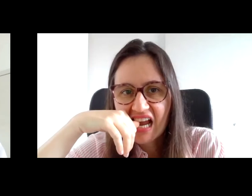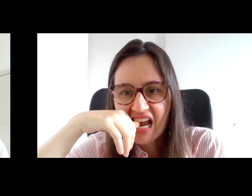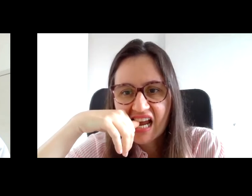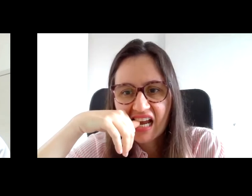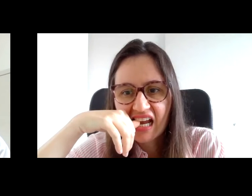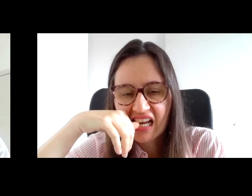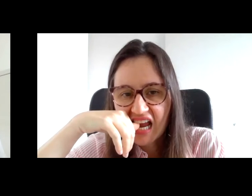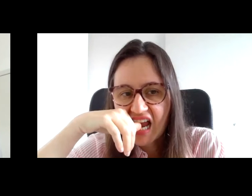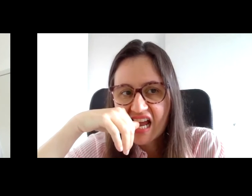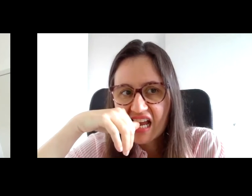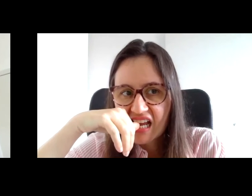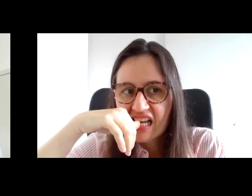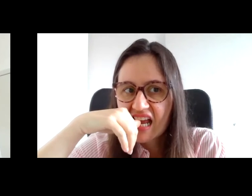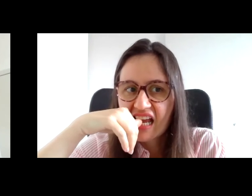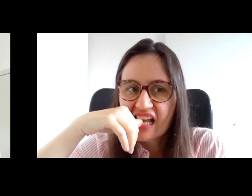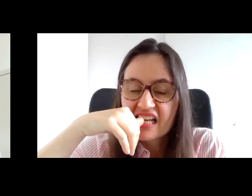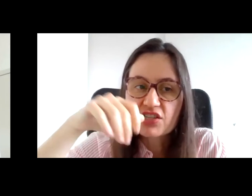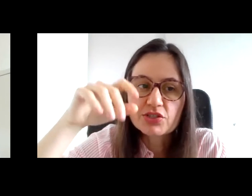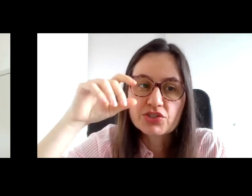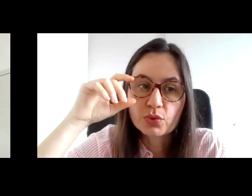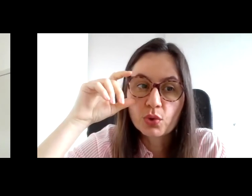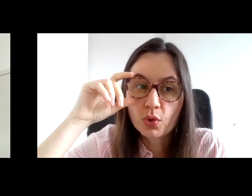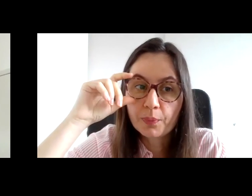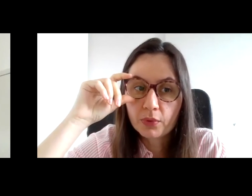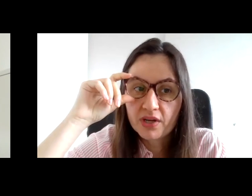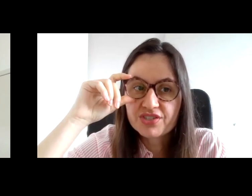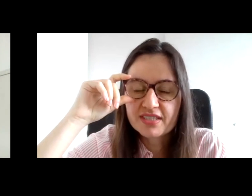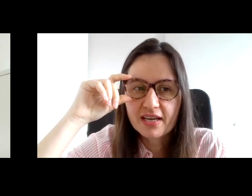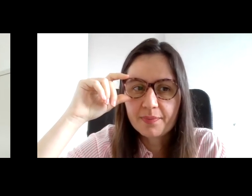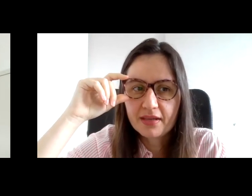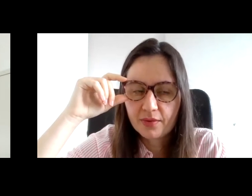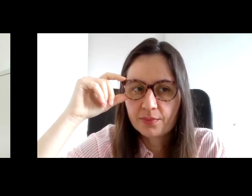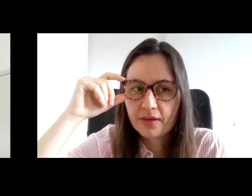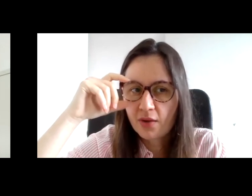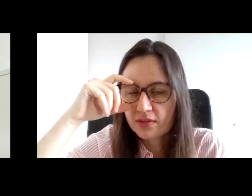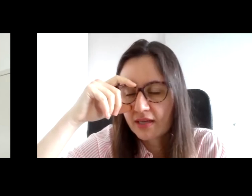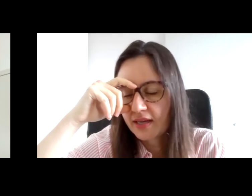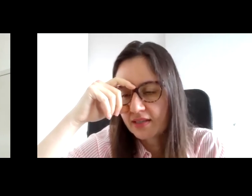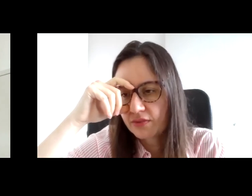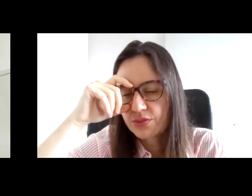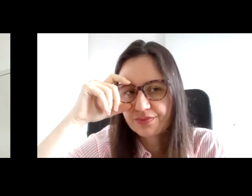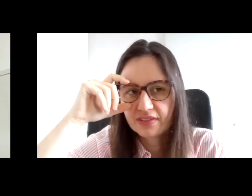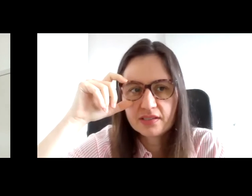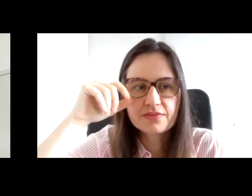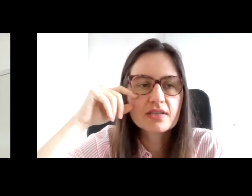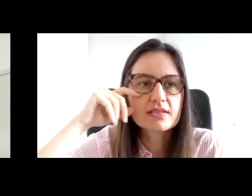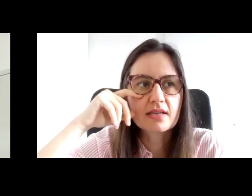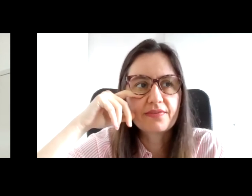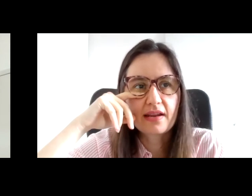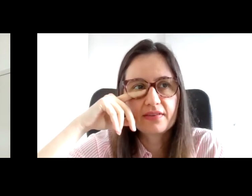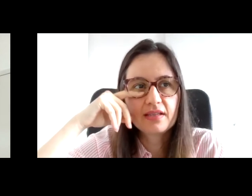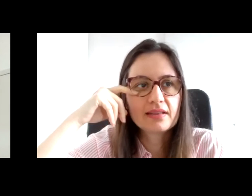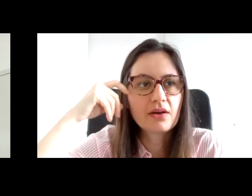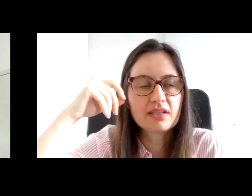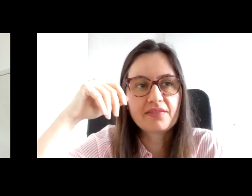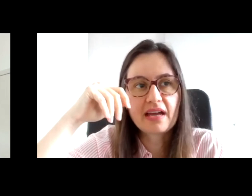realmente, com a gente aqui está marcado para duas horas. A gente tinha um grupo no WhatsApp, eu me recordo que a Renata falou isso várias vezes,